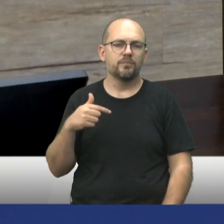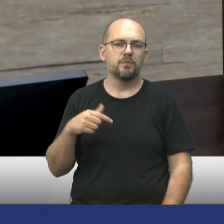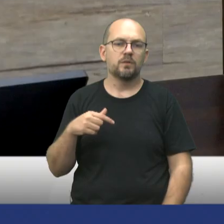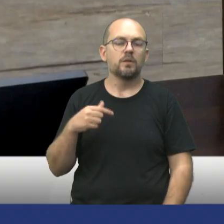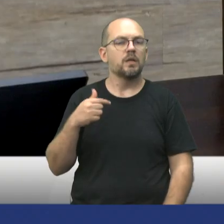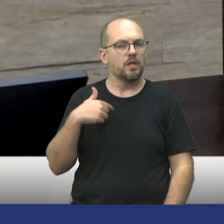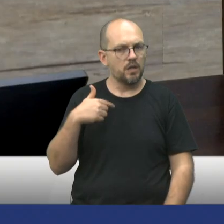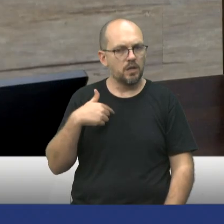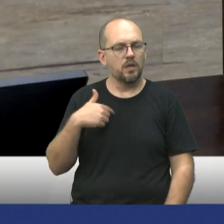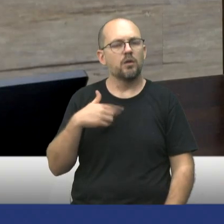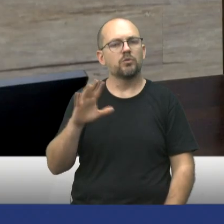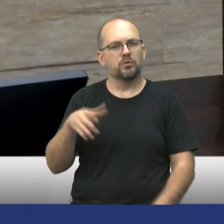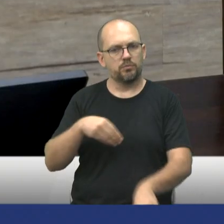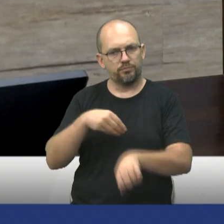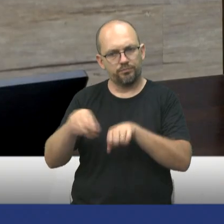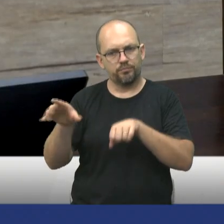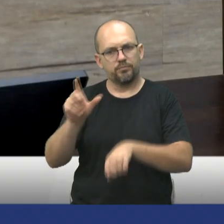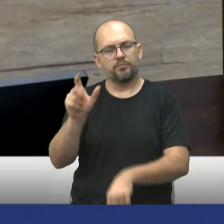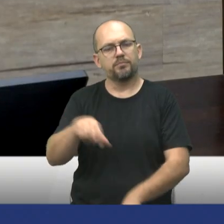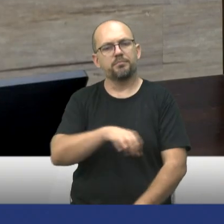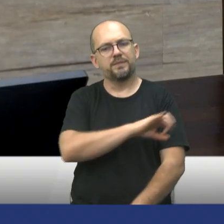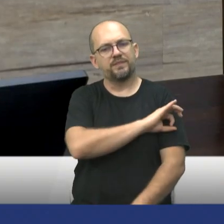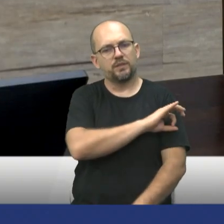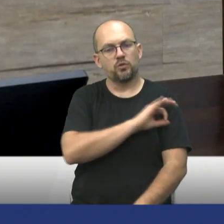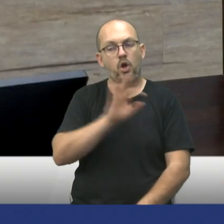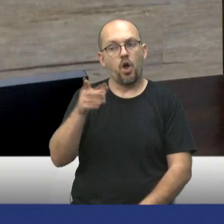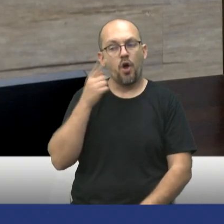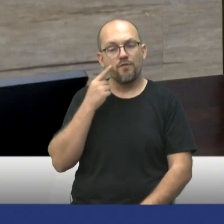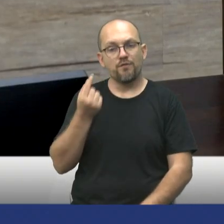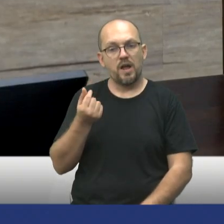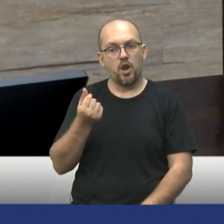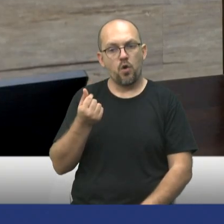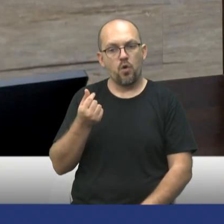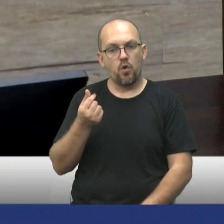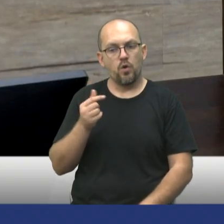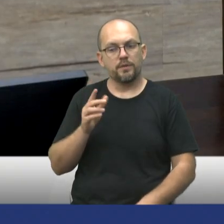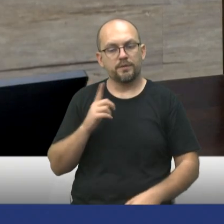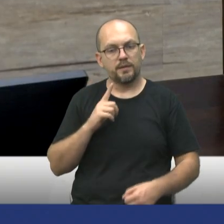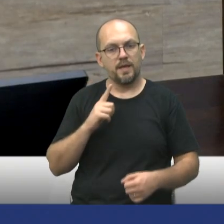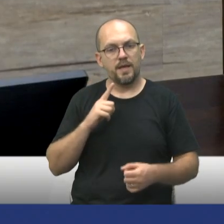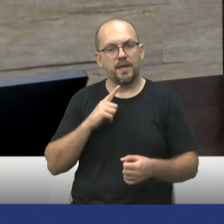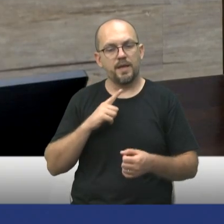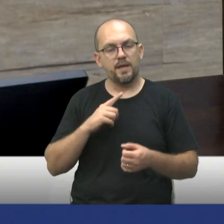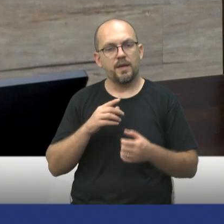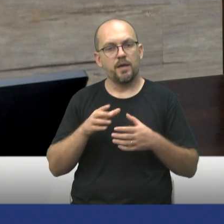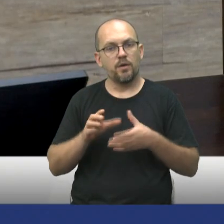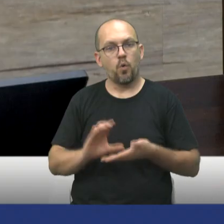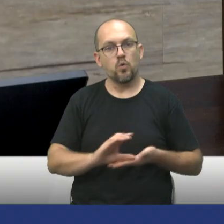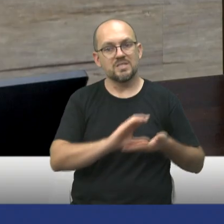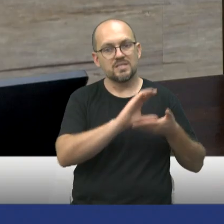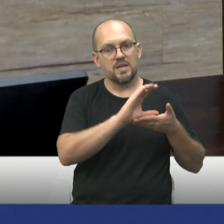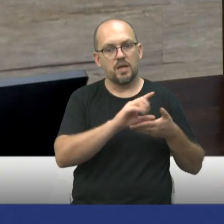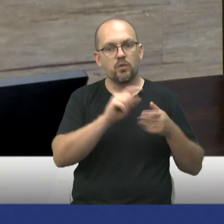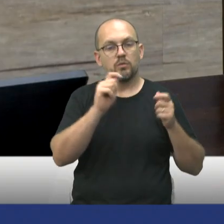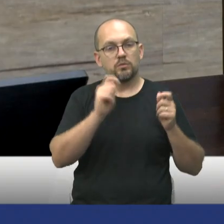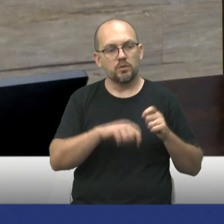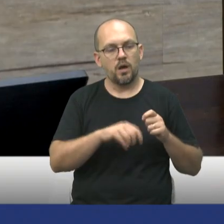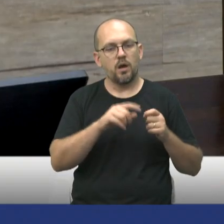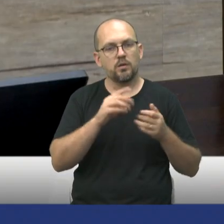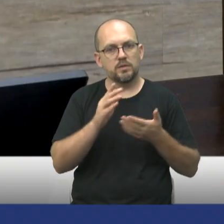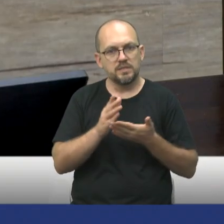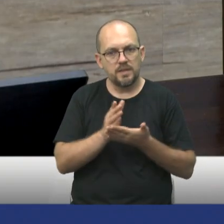eu levei ao conhecimento do prefeito o valor que tem separado do conselho que dá para atender, que